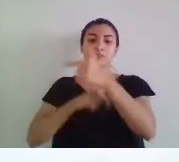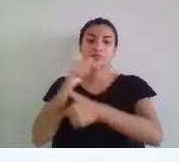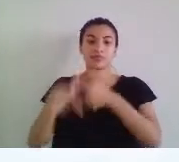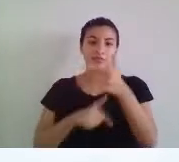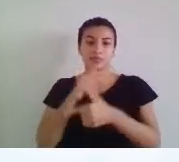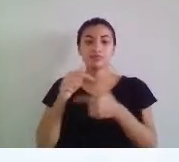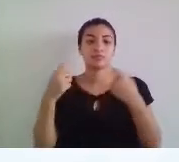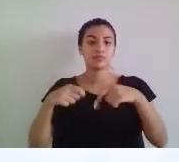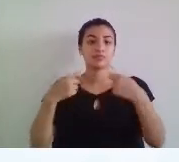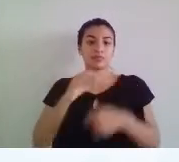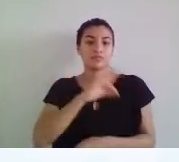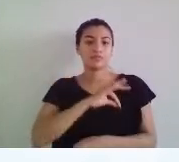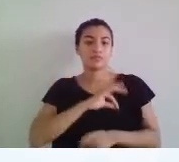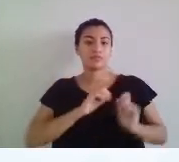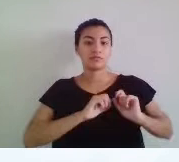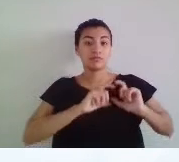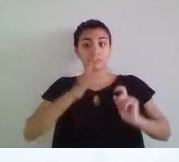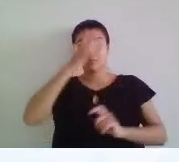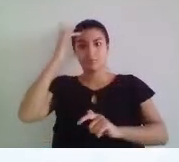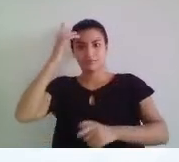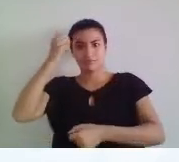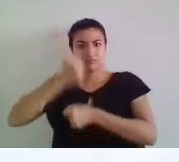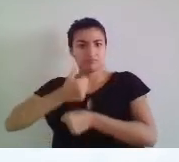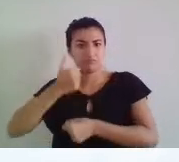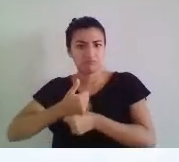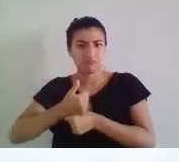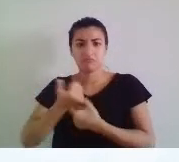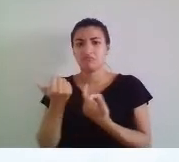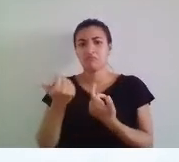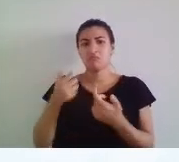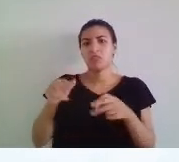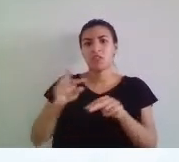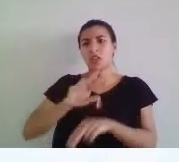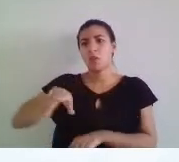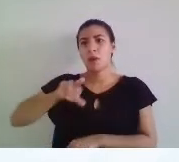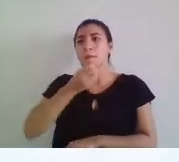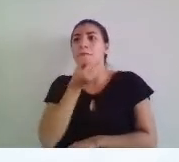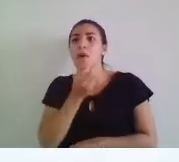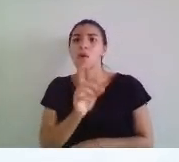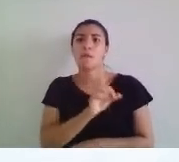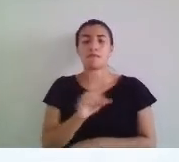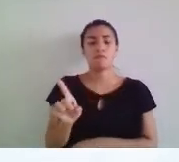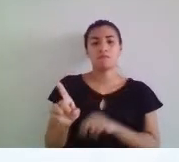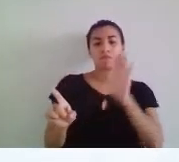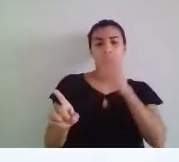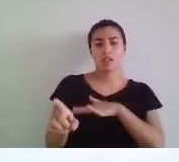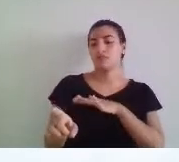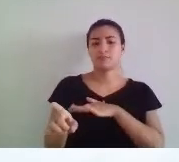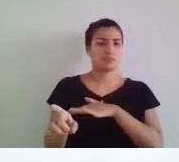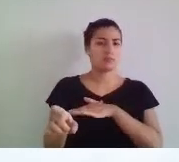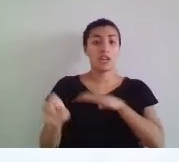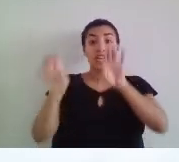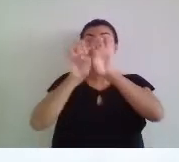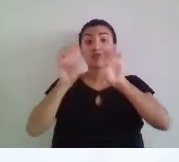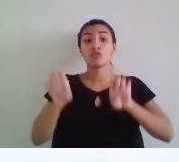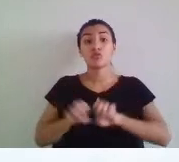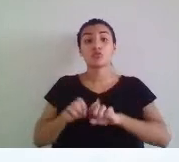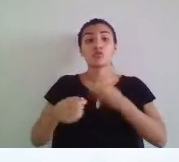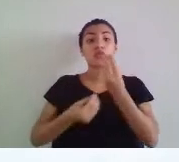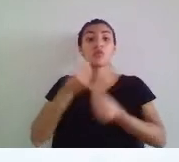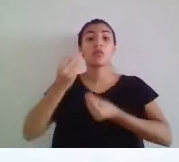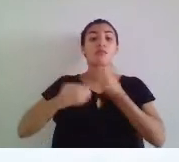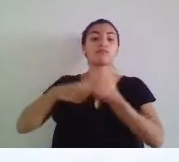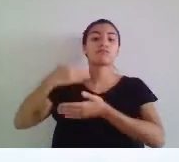mais altos. E ao patronato, e não por uma questão de ser bom ou mal, eu não estou falando aqui de maniqueísmo, eu estou falando de estrutura e funcionamento desse modelo